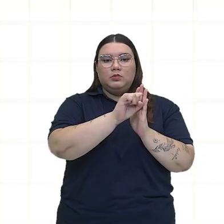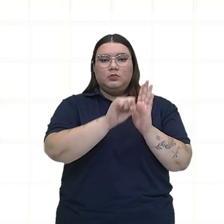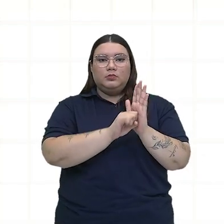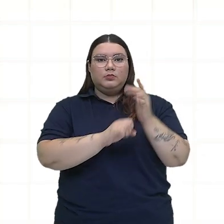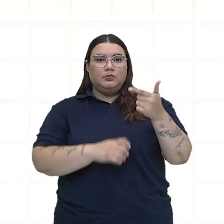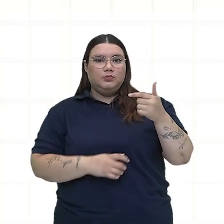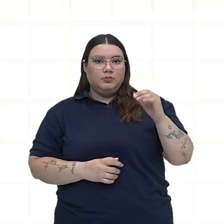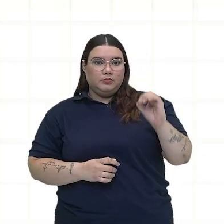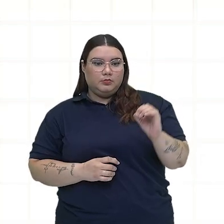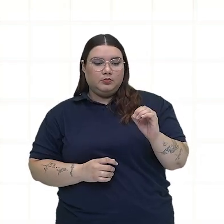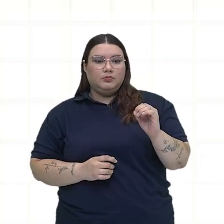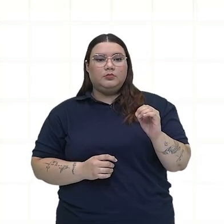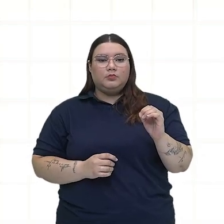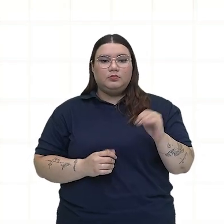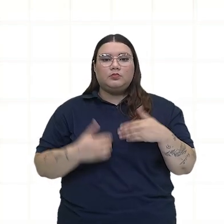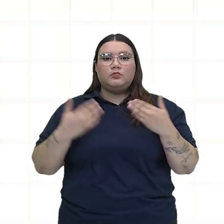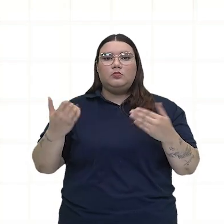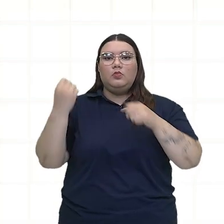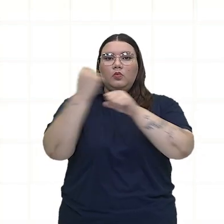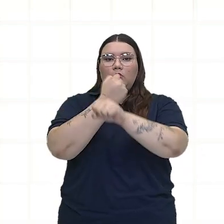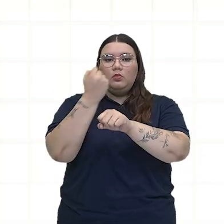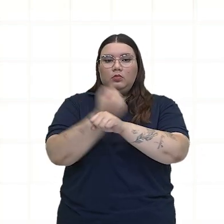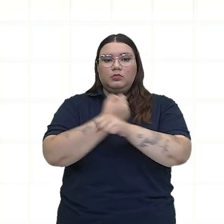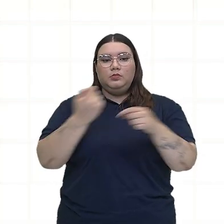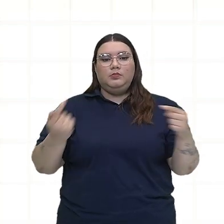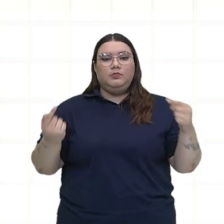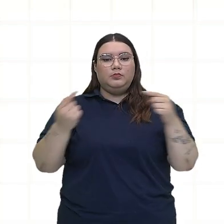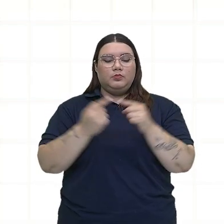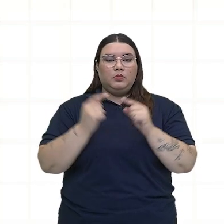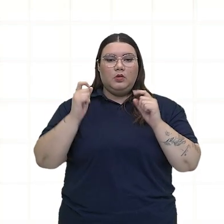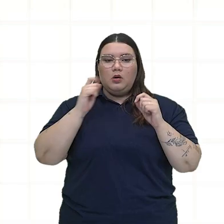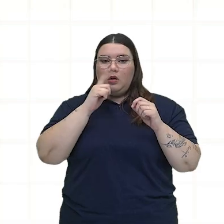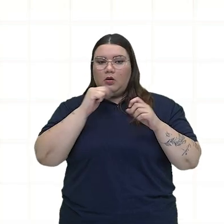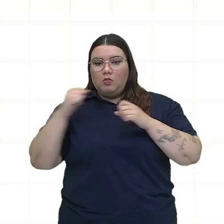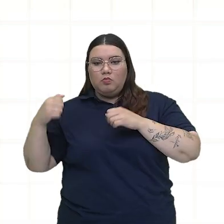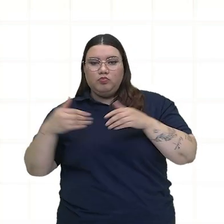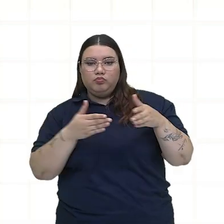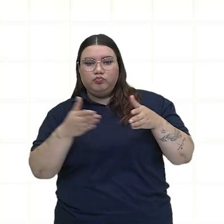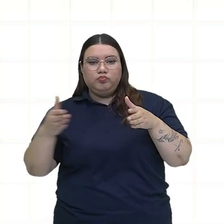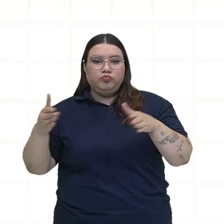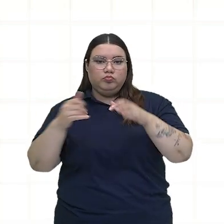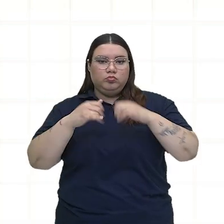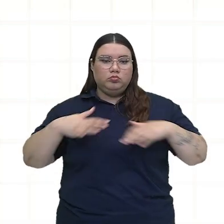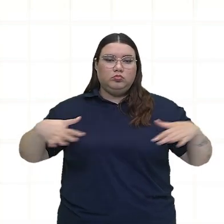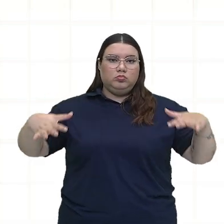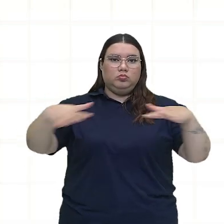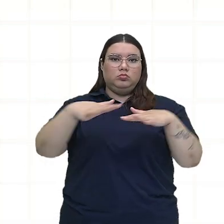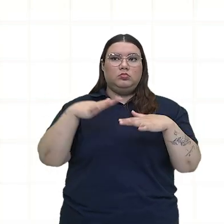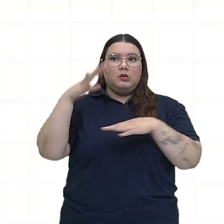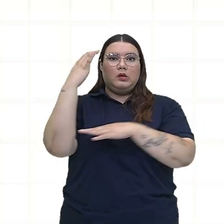do século XX, com a construção de açudes e sistemas de irrigação em áreas de clima